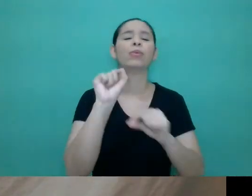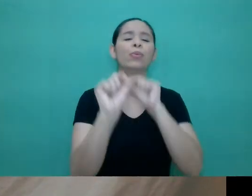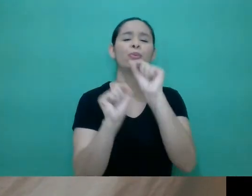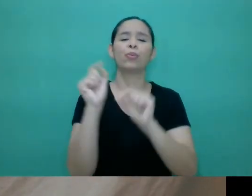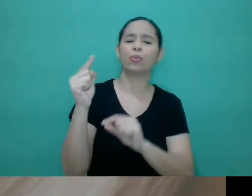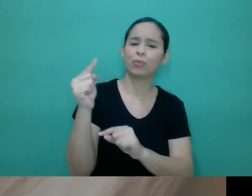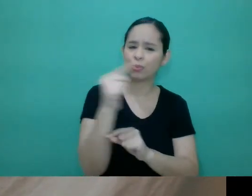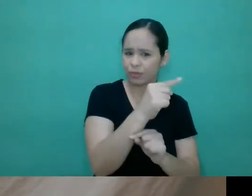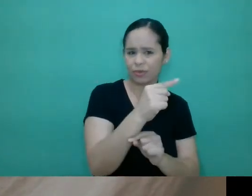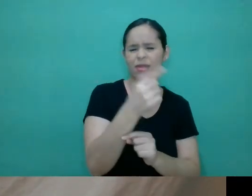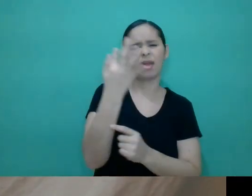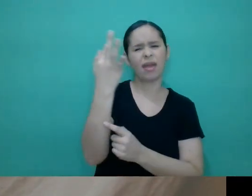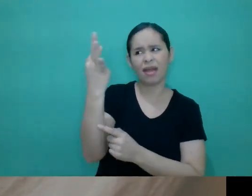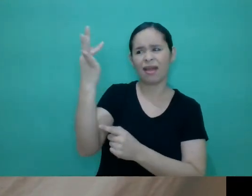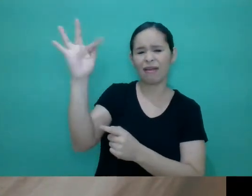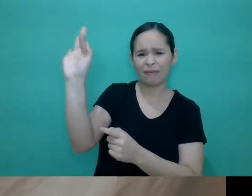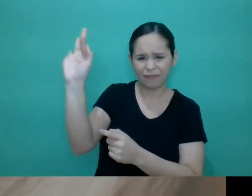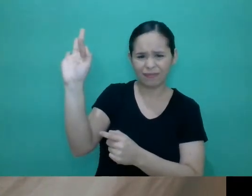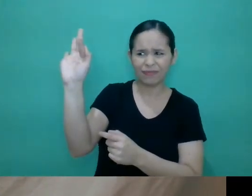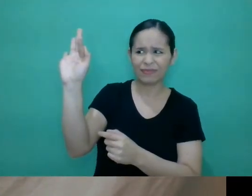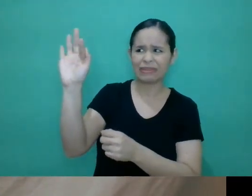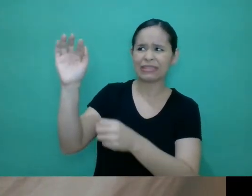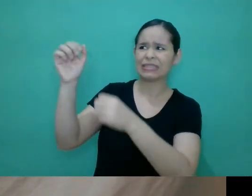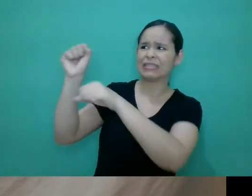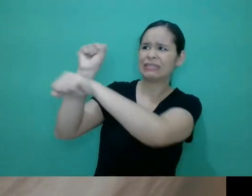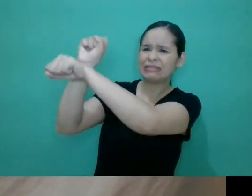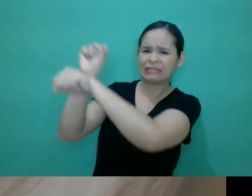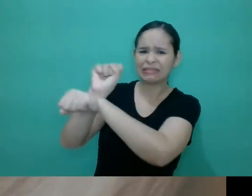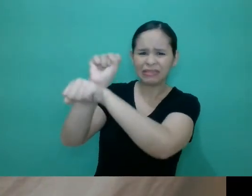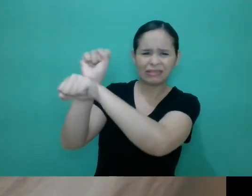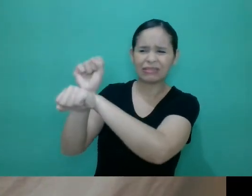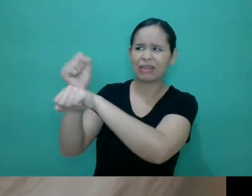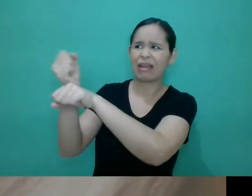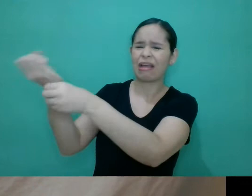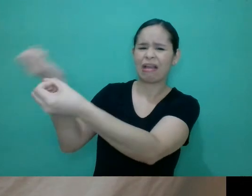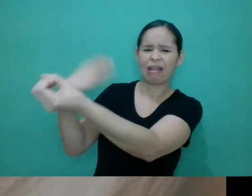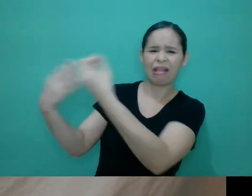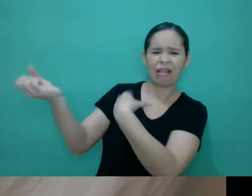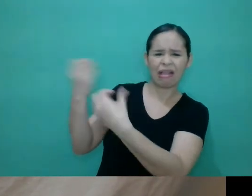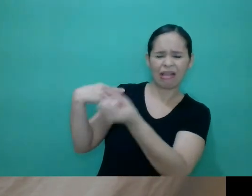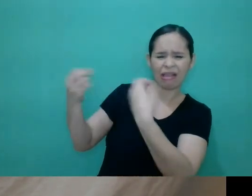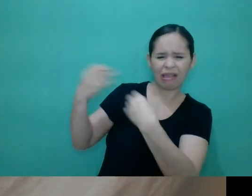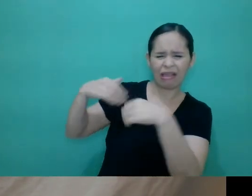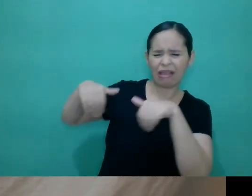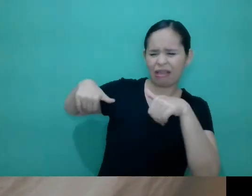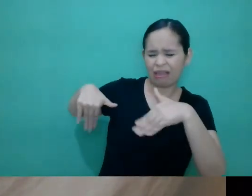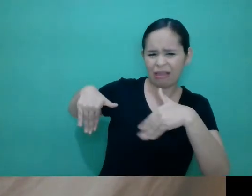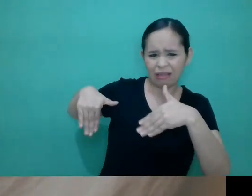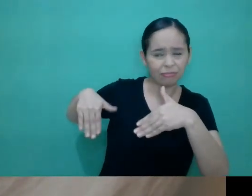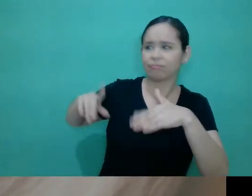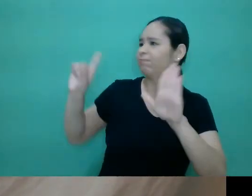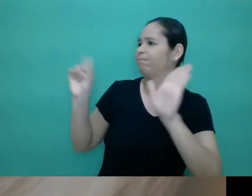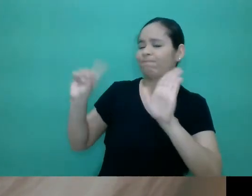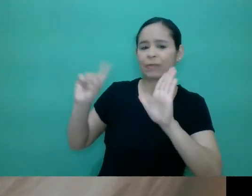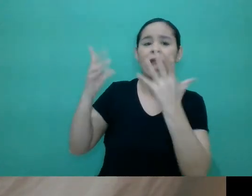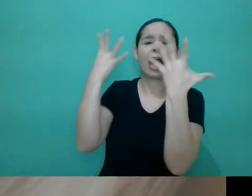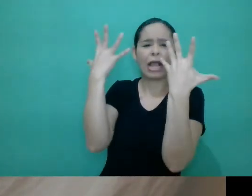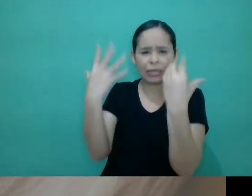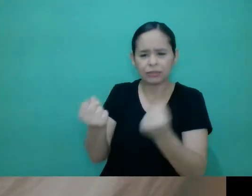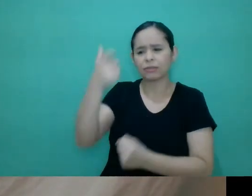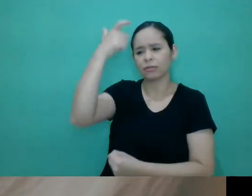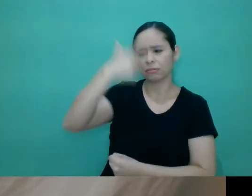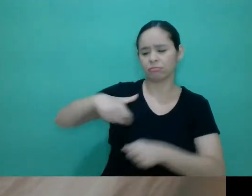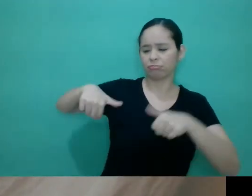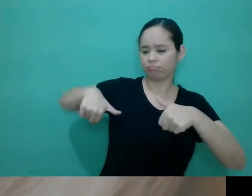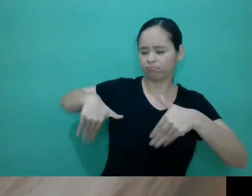reparação da França com relação à escravidão pode ser feita através do desenvolvimento das línguas crioulas e o financiamento de